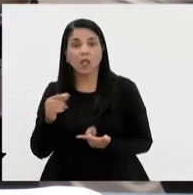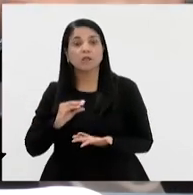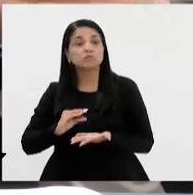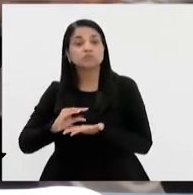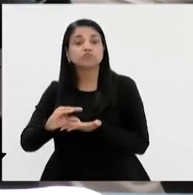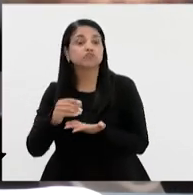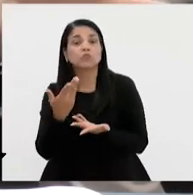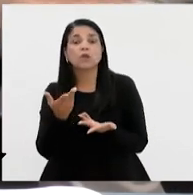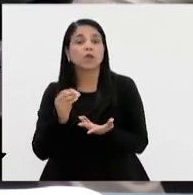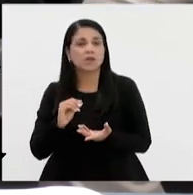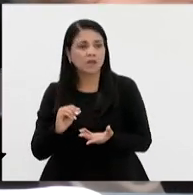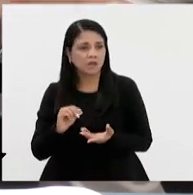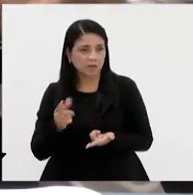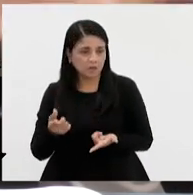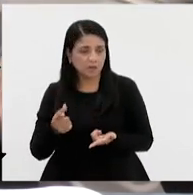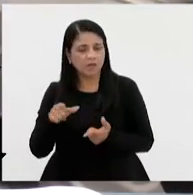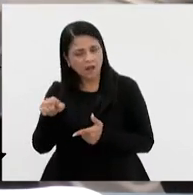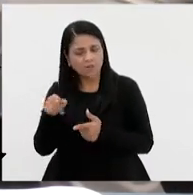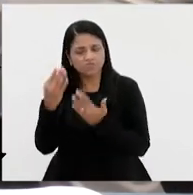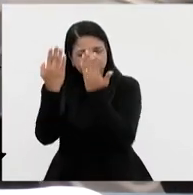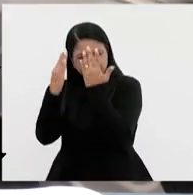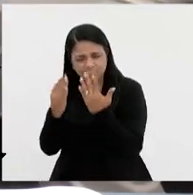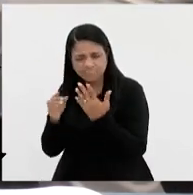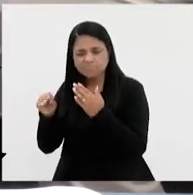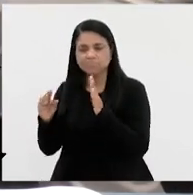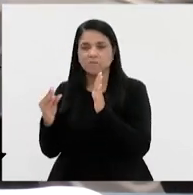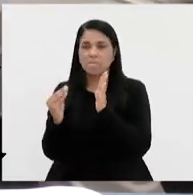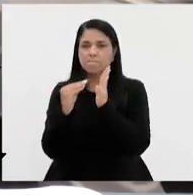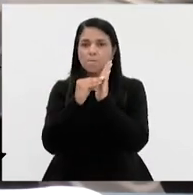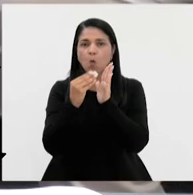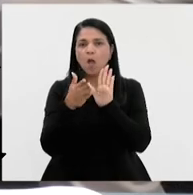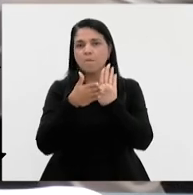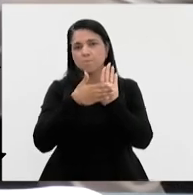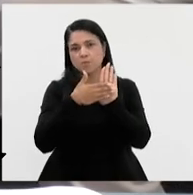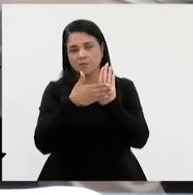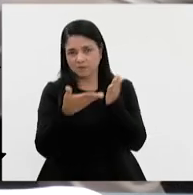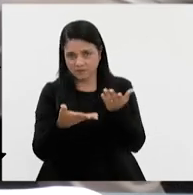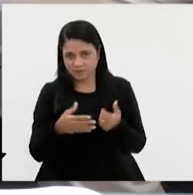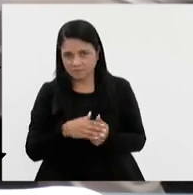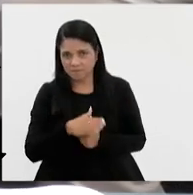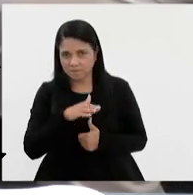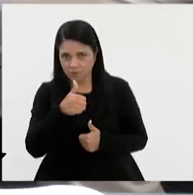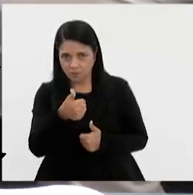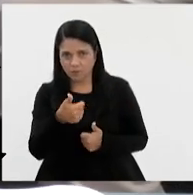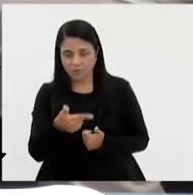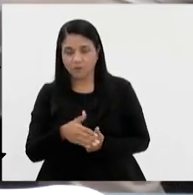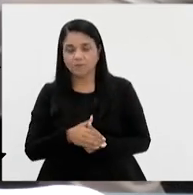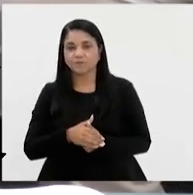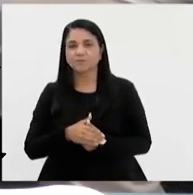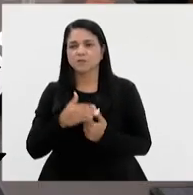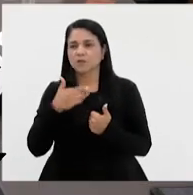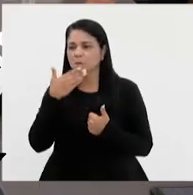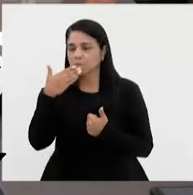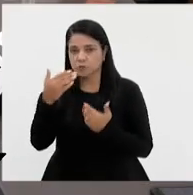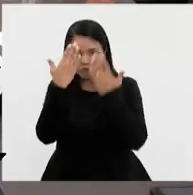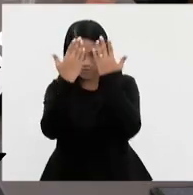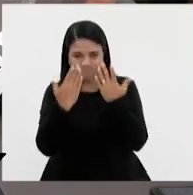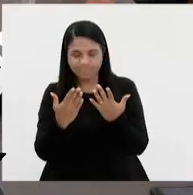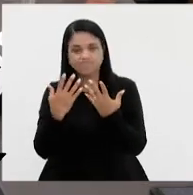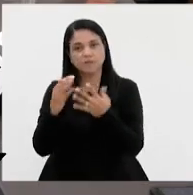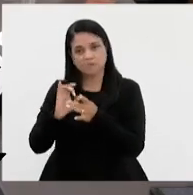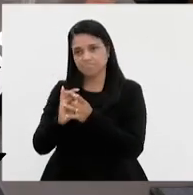cobrir? Enfim. E aí ela melhora a proposta. Pedir vista, então. Concedida a vista, então, a deputada Célia